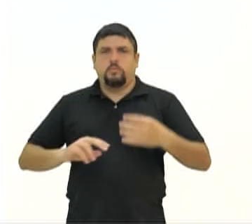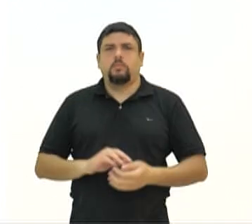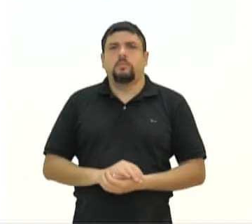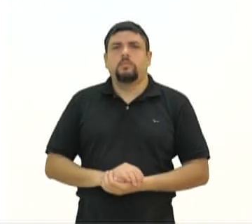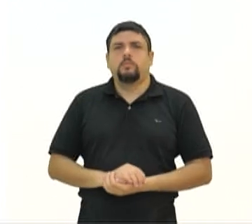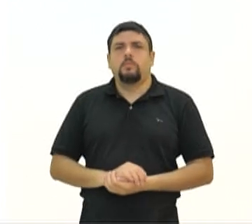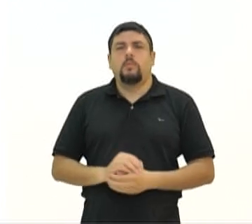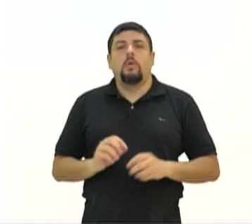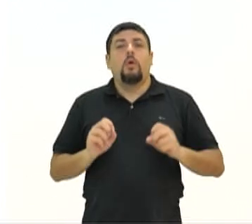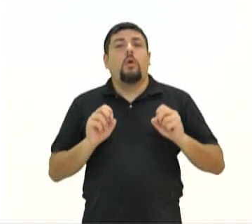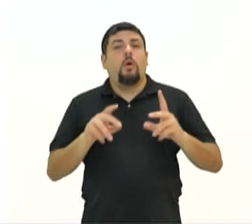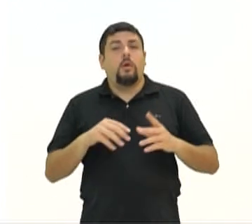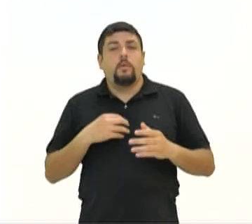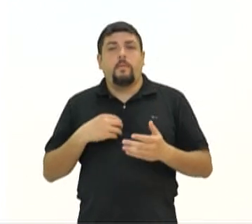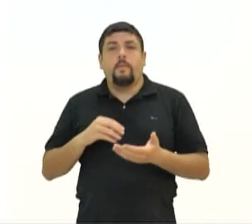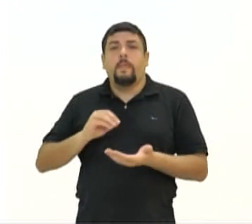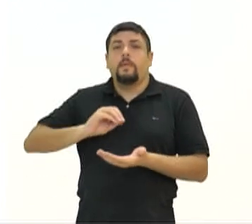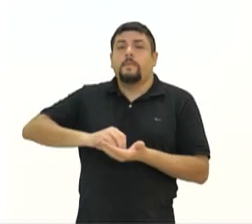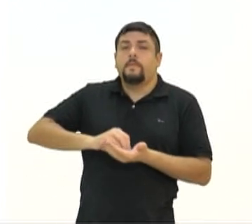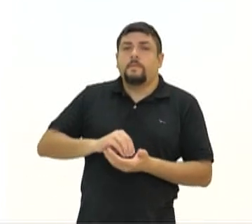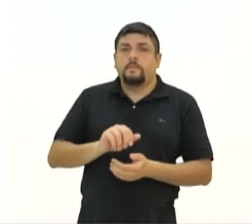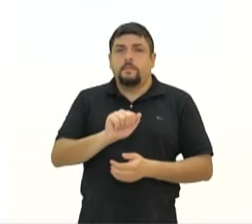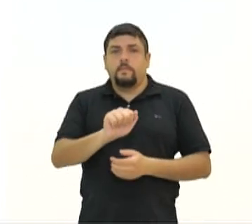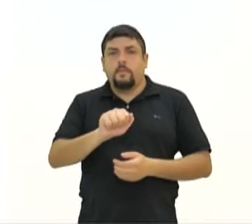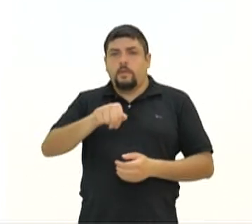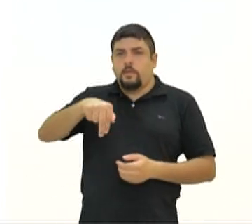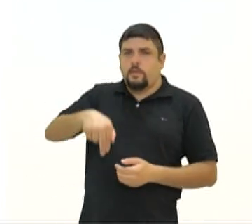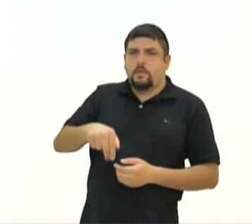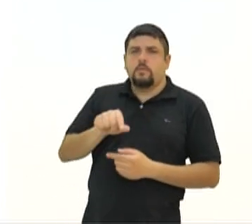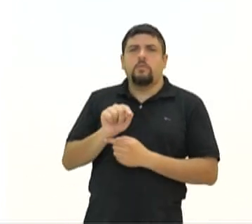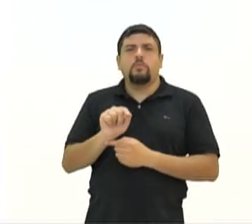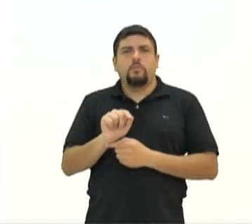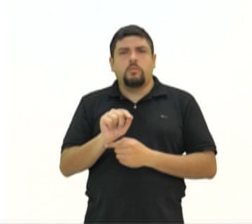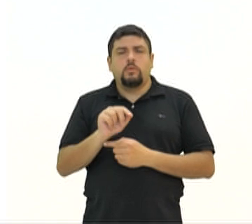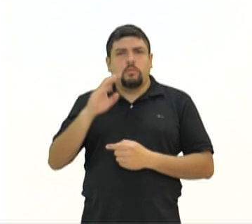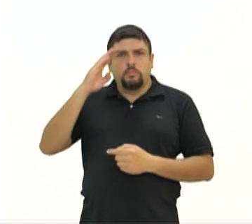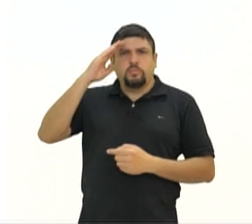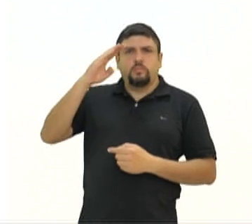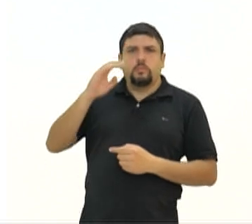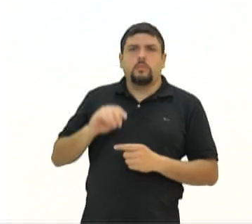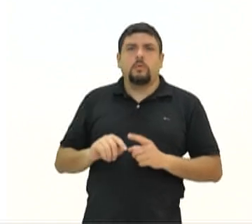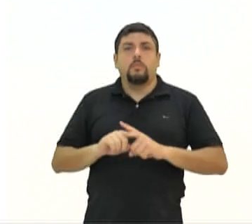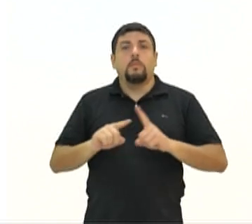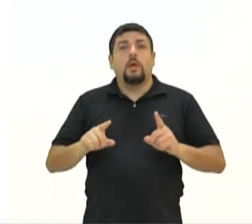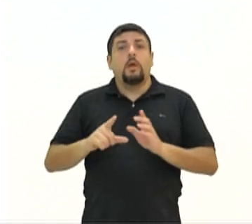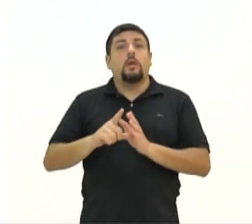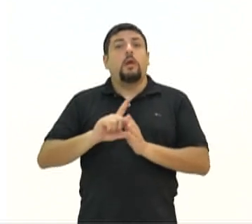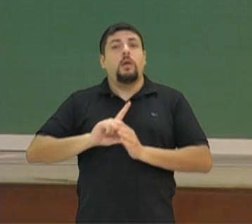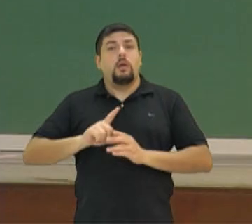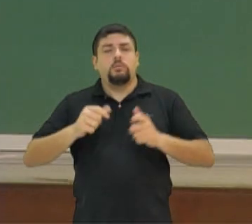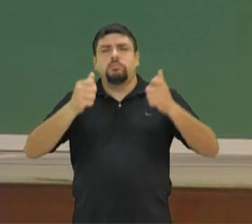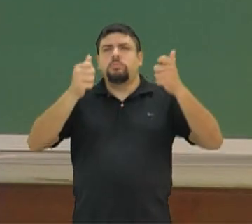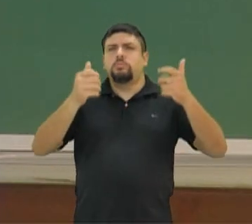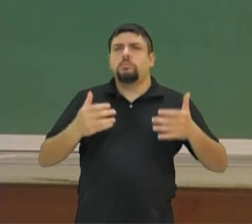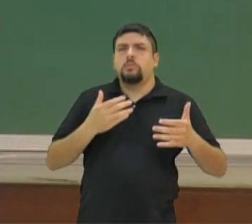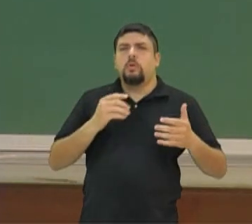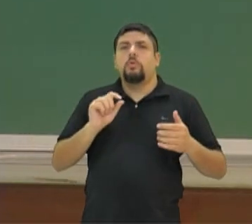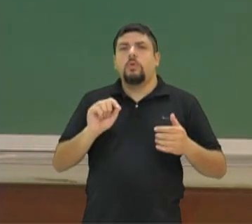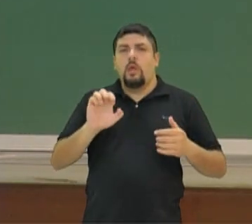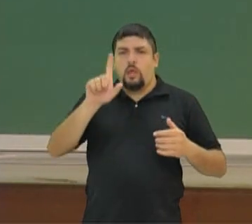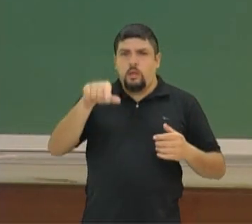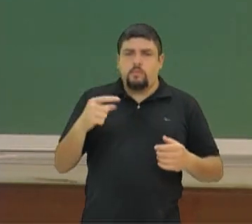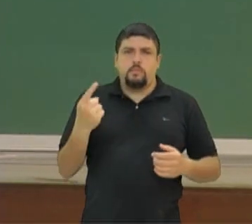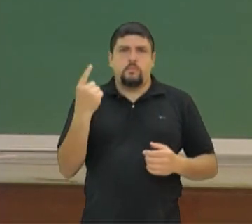para mim aqui ainda o AN, quem é? O coeficiente dominante. Mas o coeficiente dominante, ele deu lá no exercício, ele disse que é